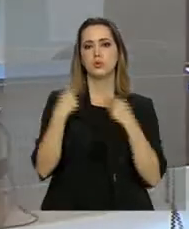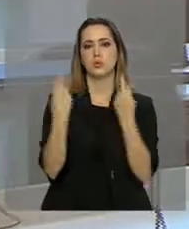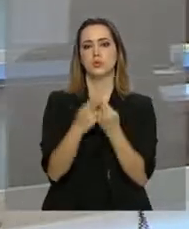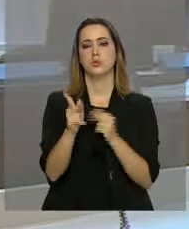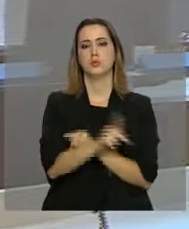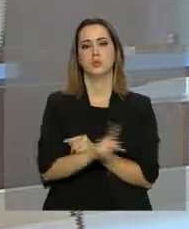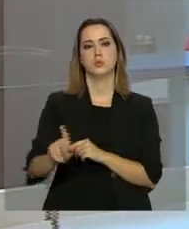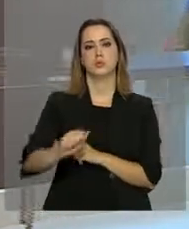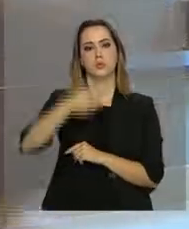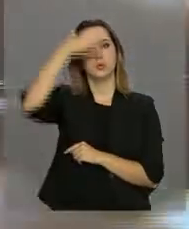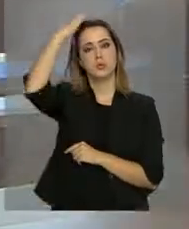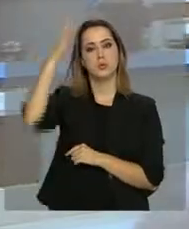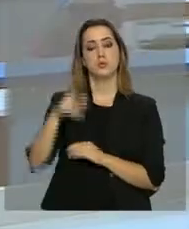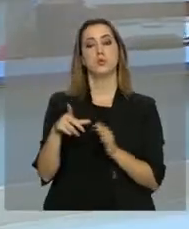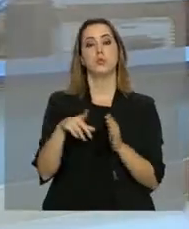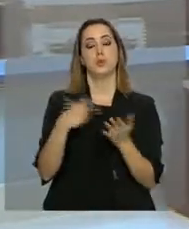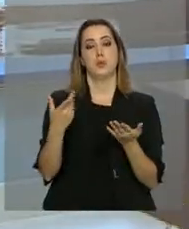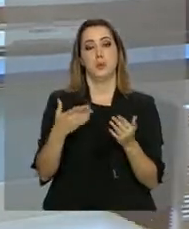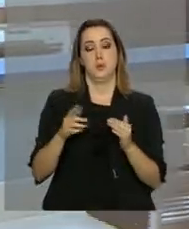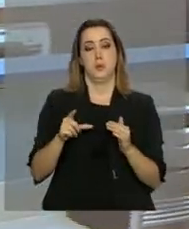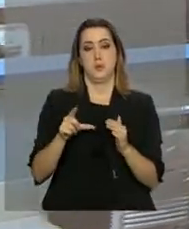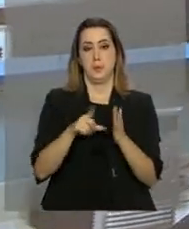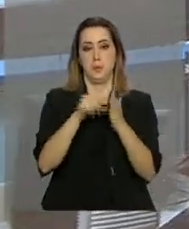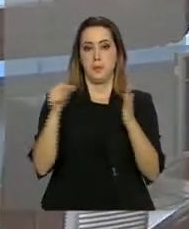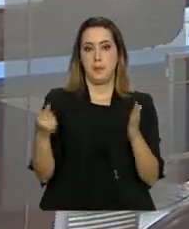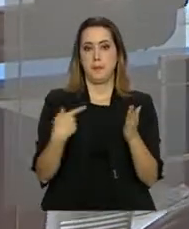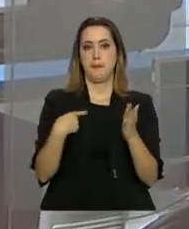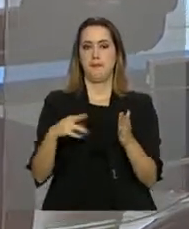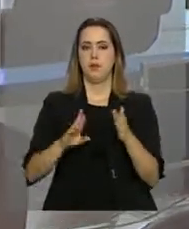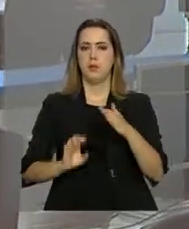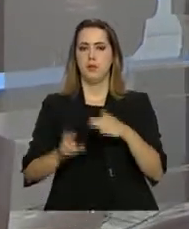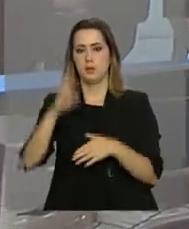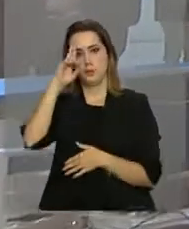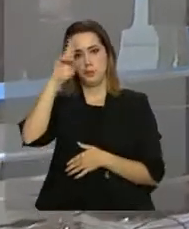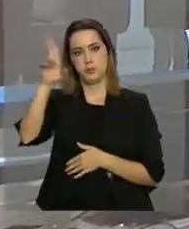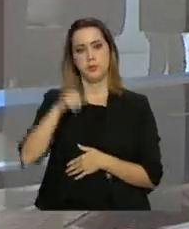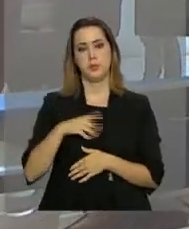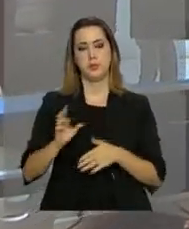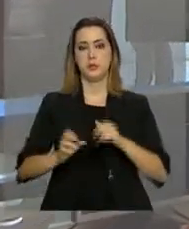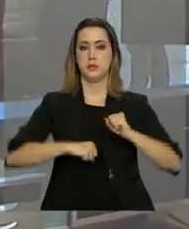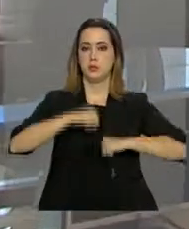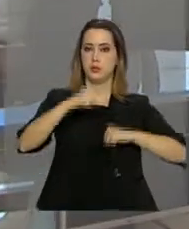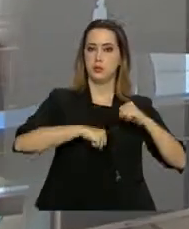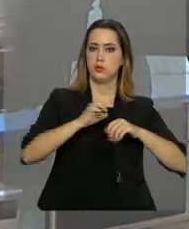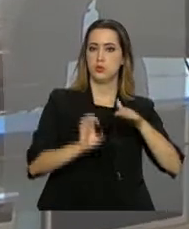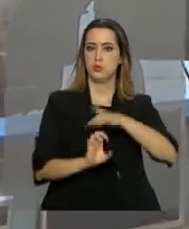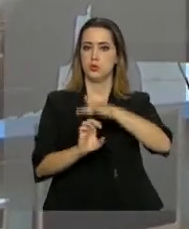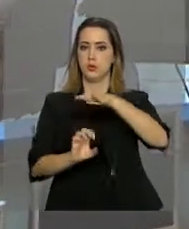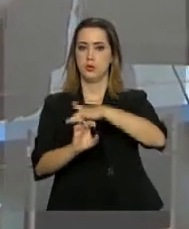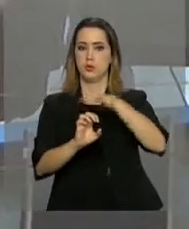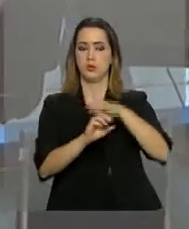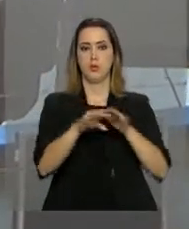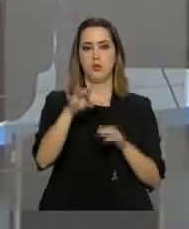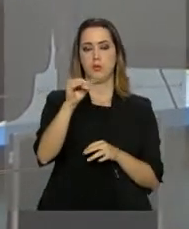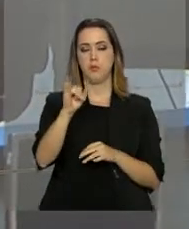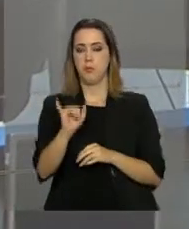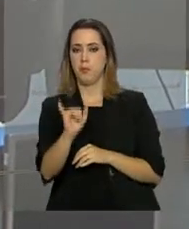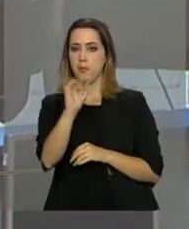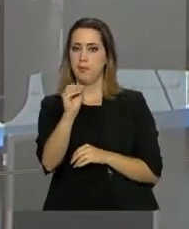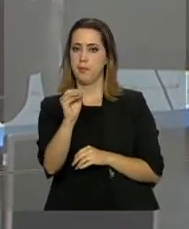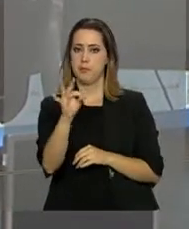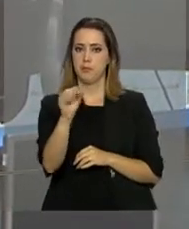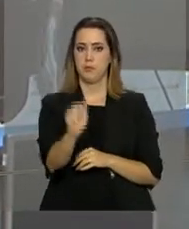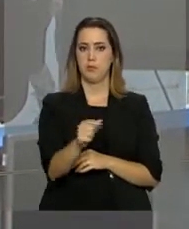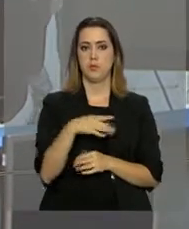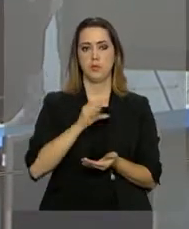michel temer no palácio do planalto representantes da montadora japonesa toyota anunciaram investimentos de mais de 600 milhões de reais